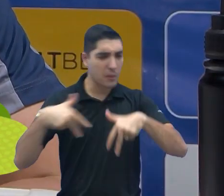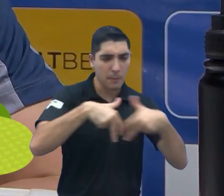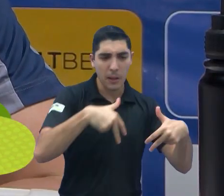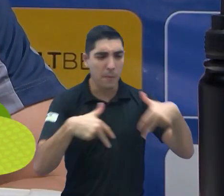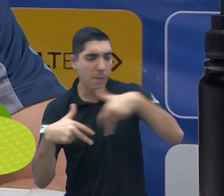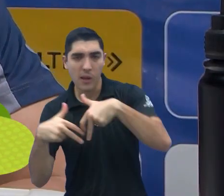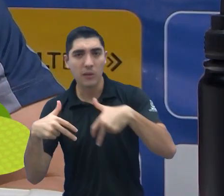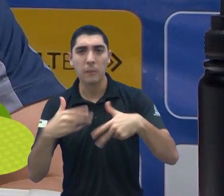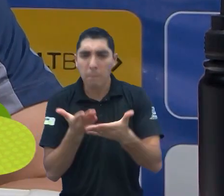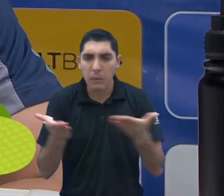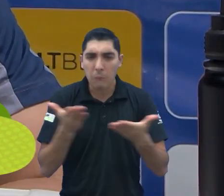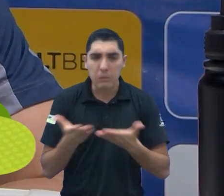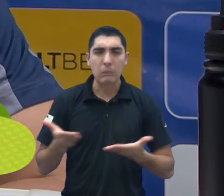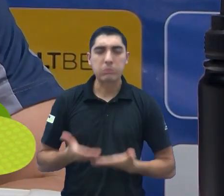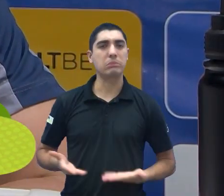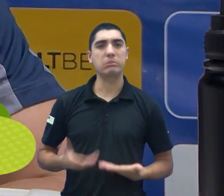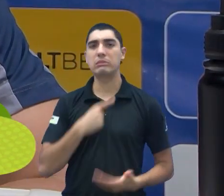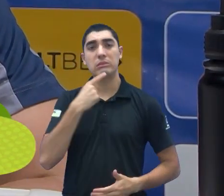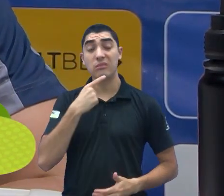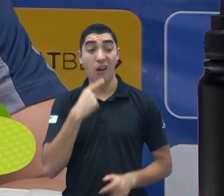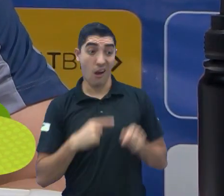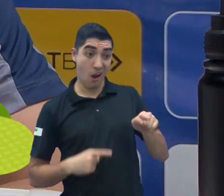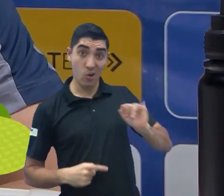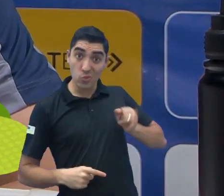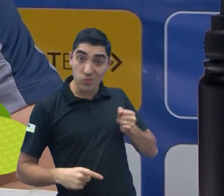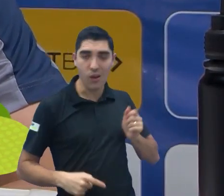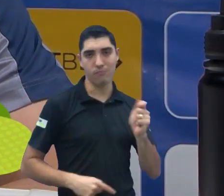time deles crescesse, ainda mais fazendo gol cedo.